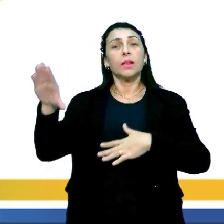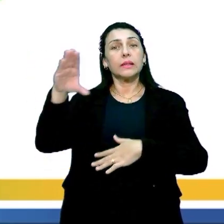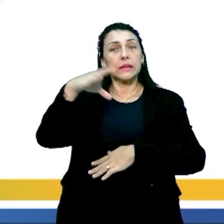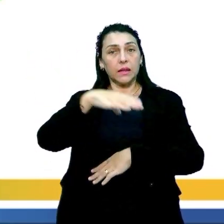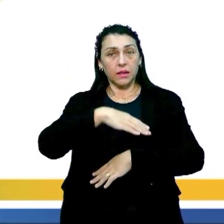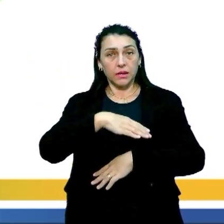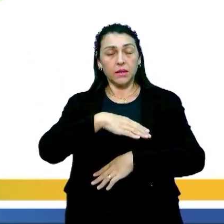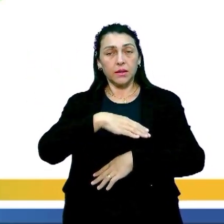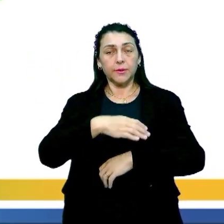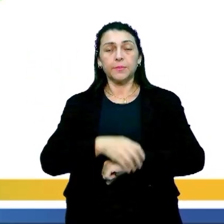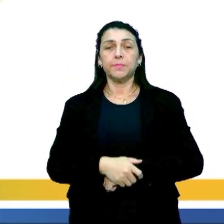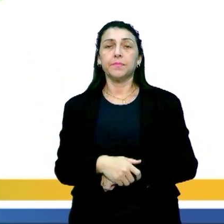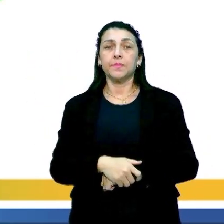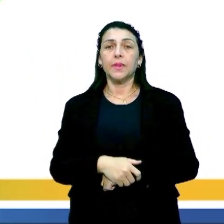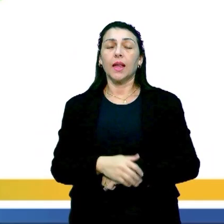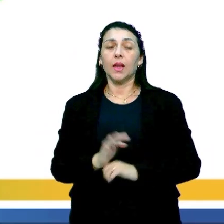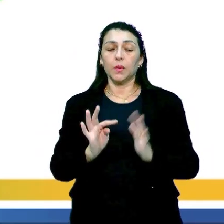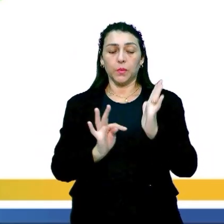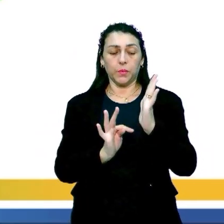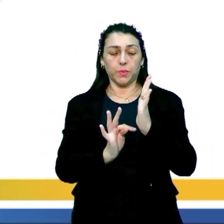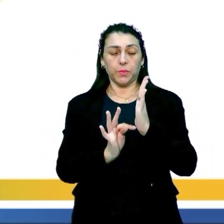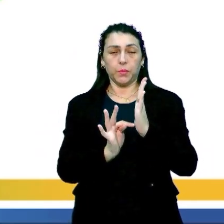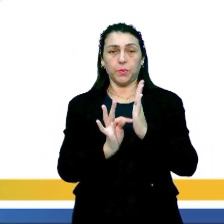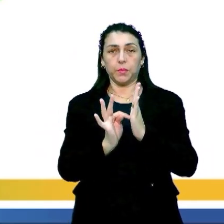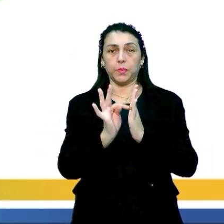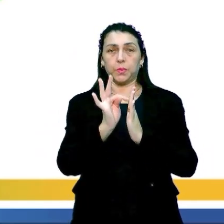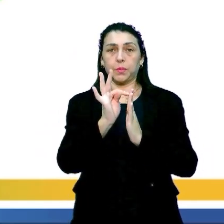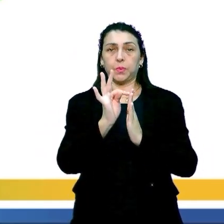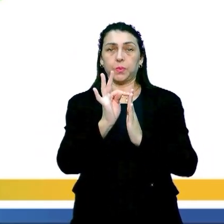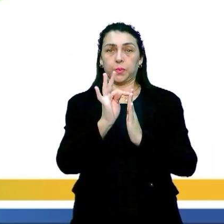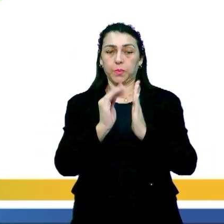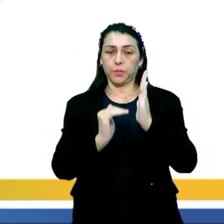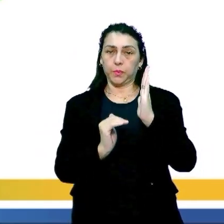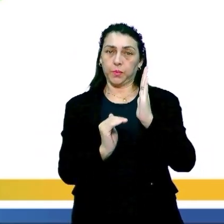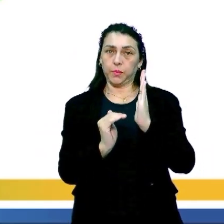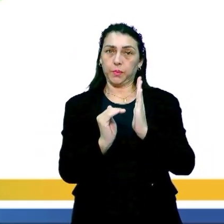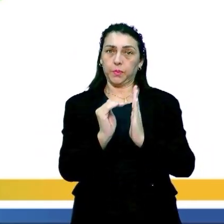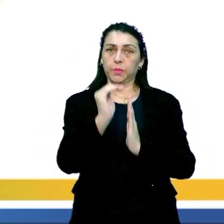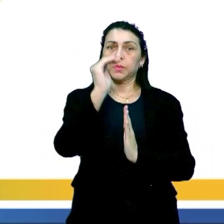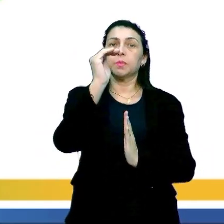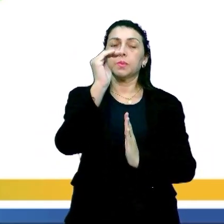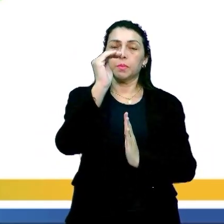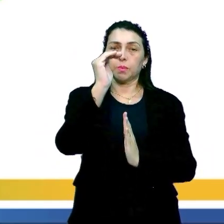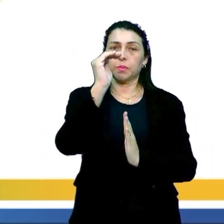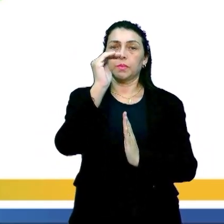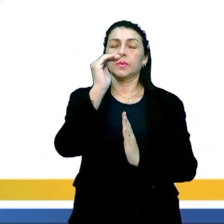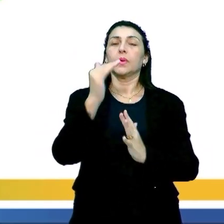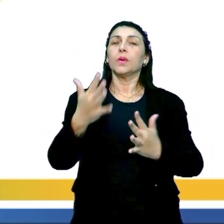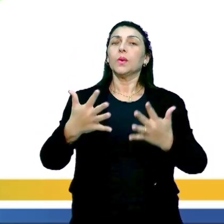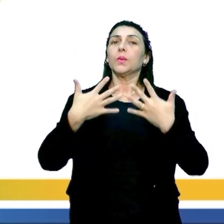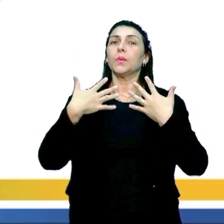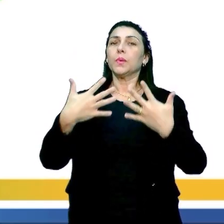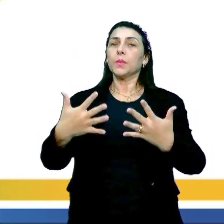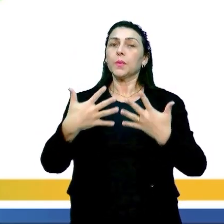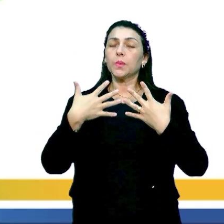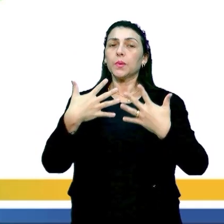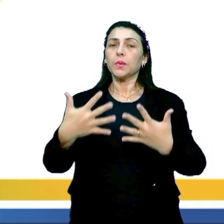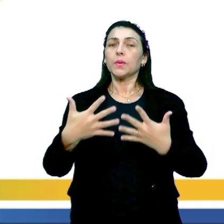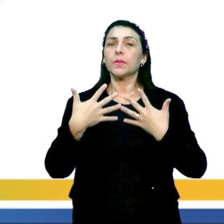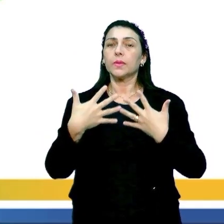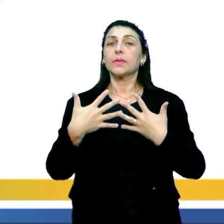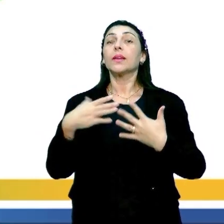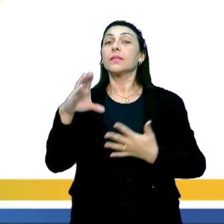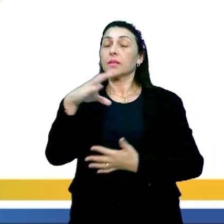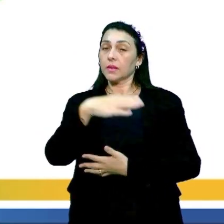cidades, as temperaturas aumentam, tá? Elevação da temperatura. Isso